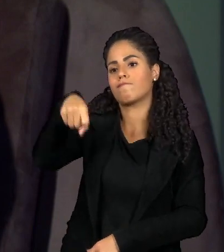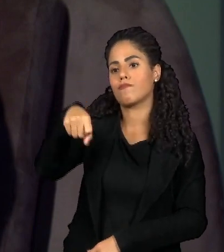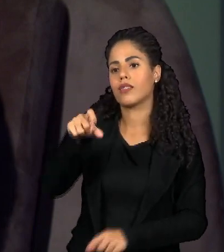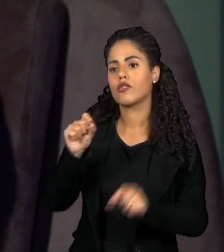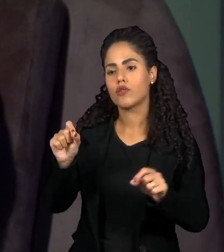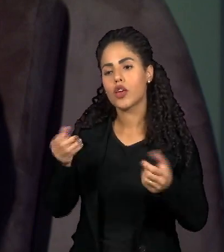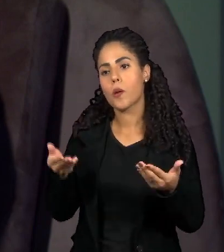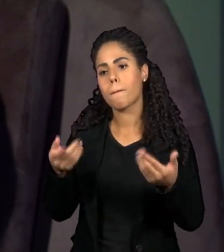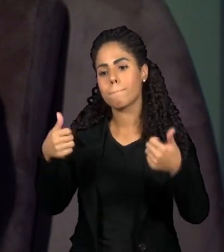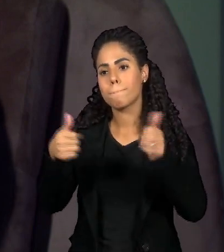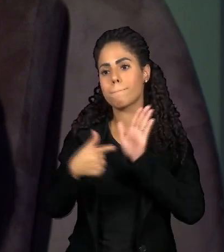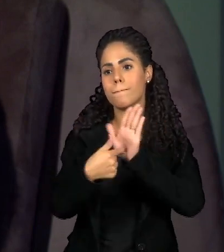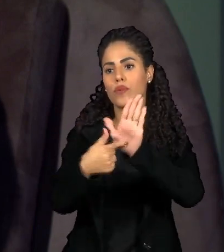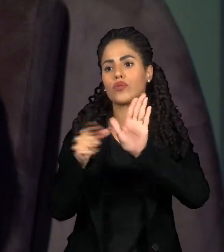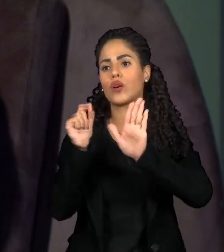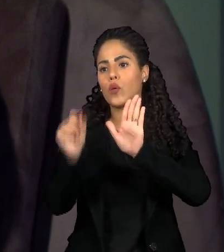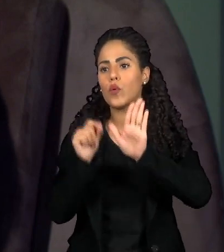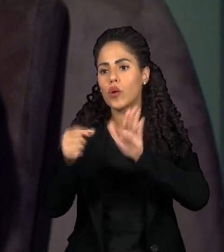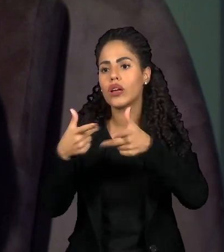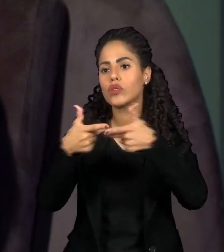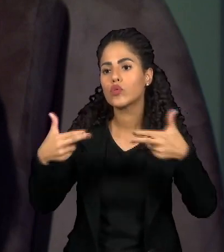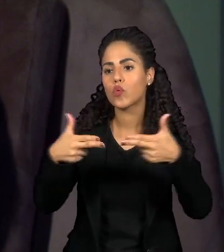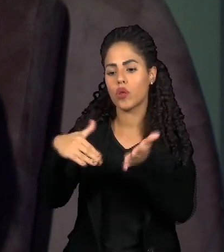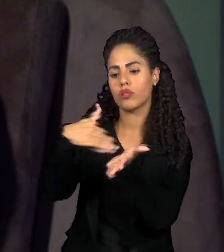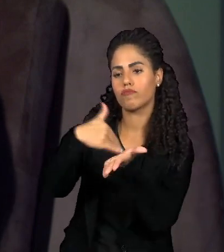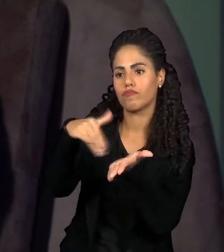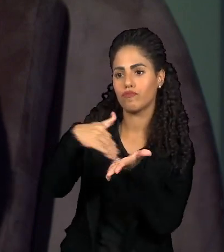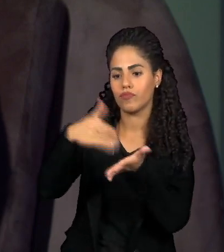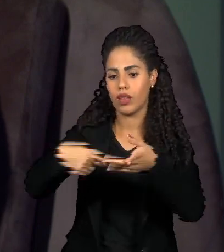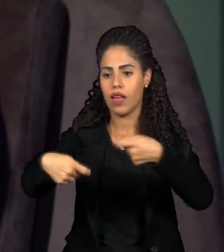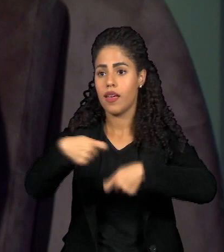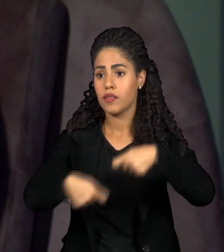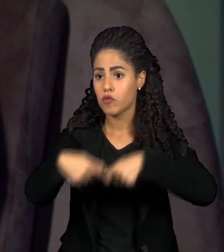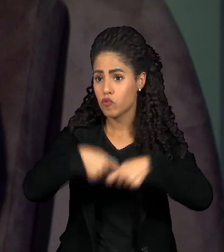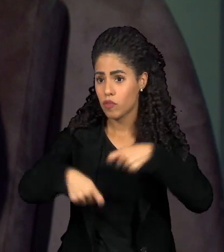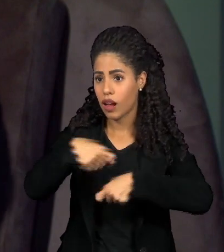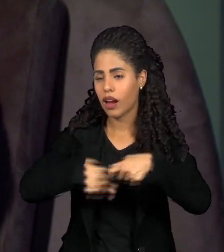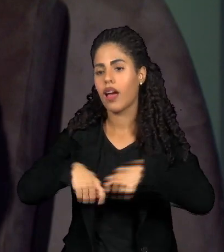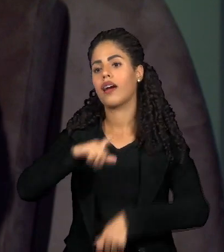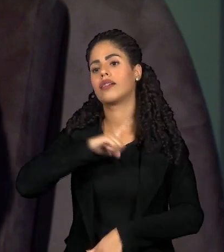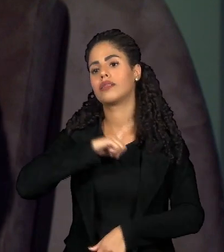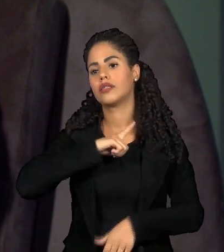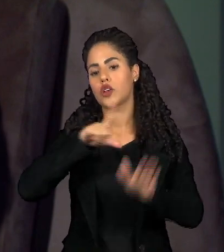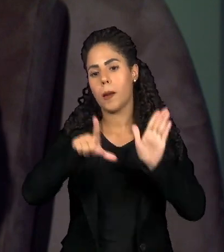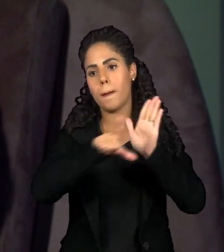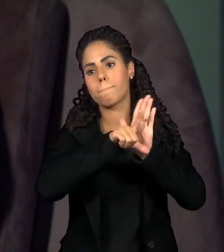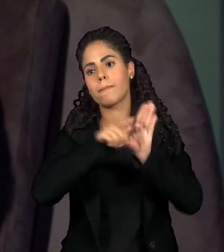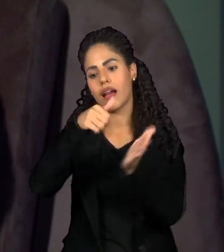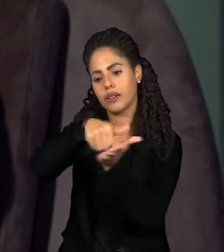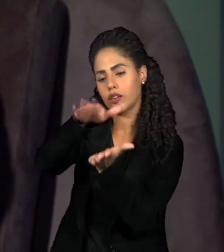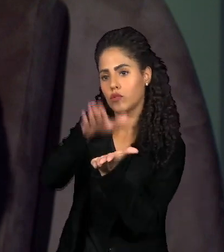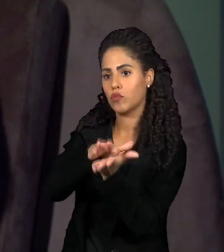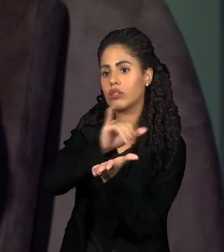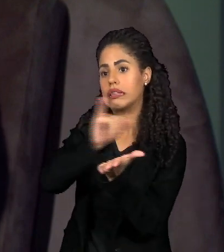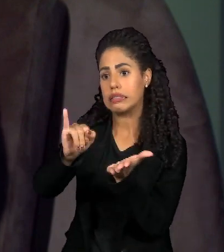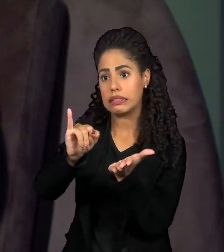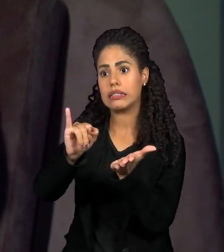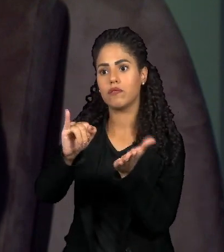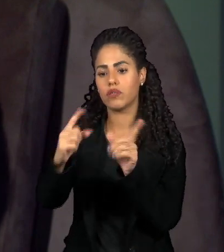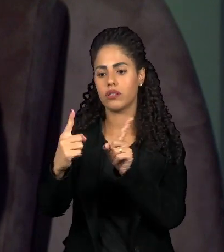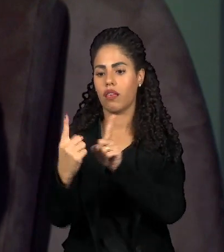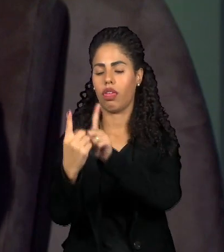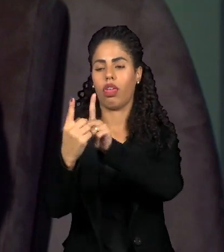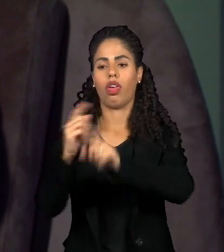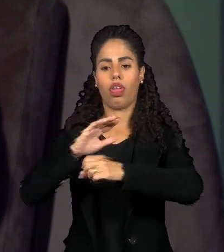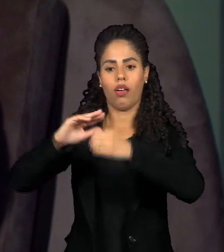na perspectiva da questão administrativa, né, da penalização administrativa da discriminação em